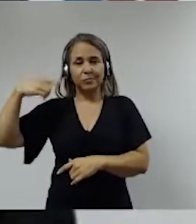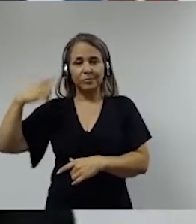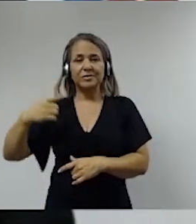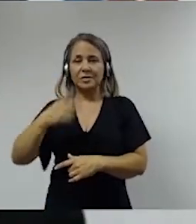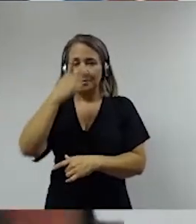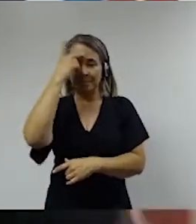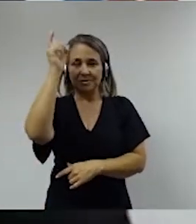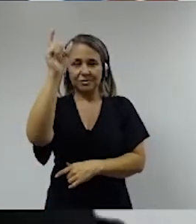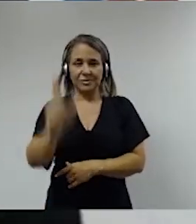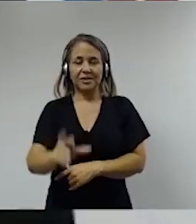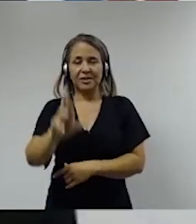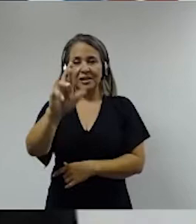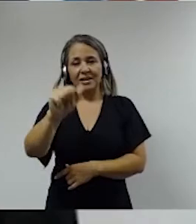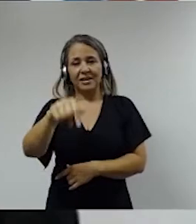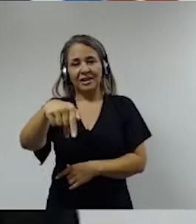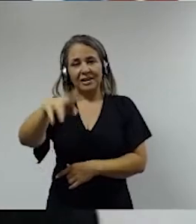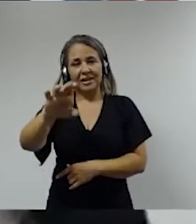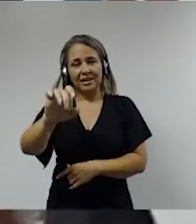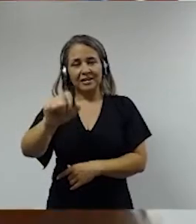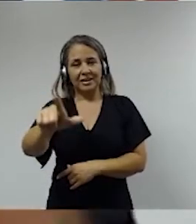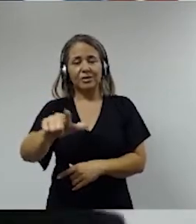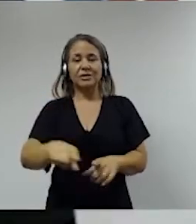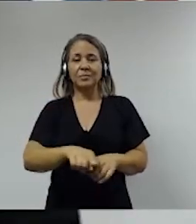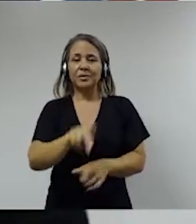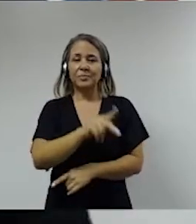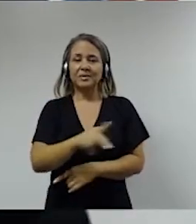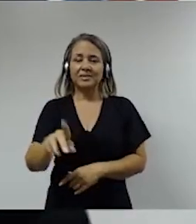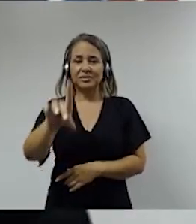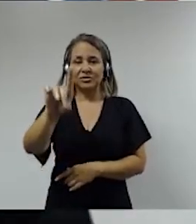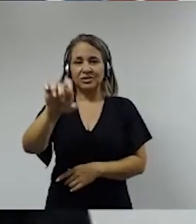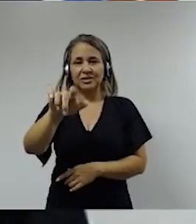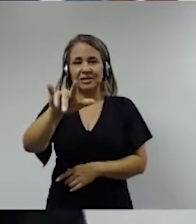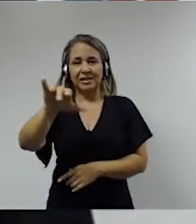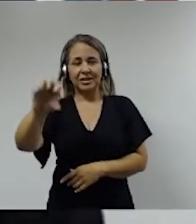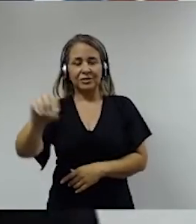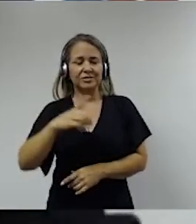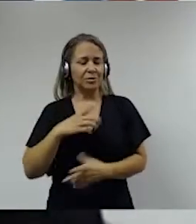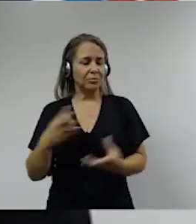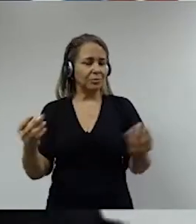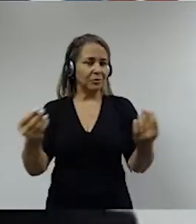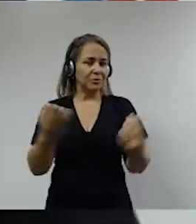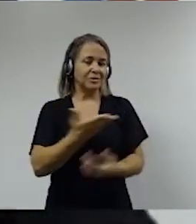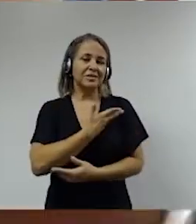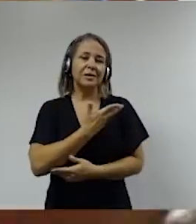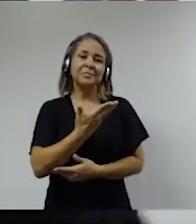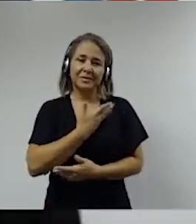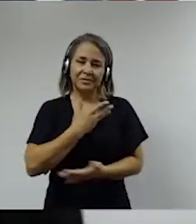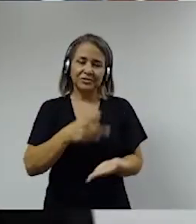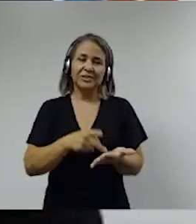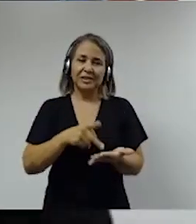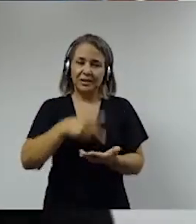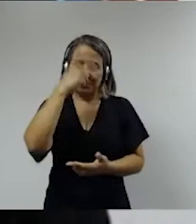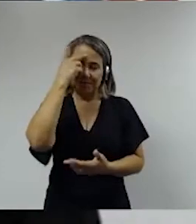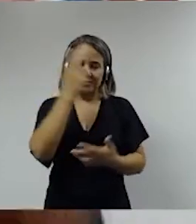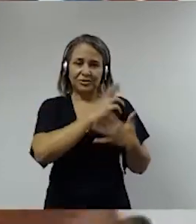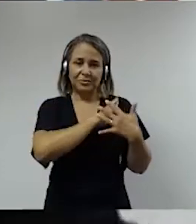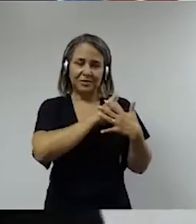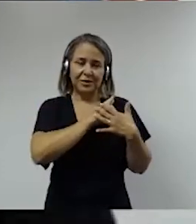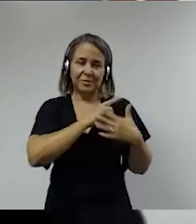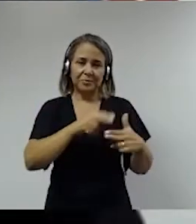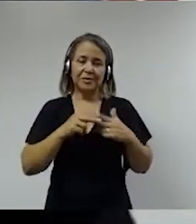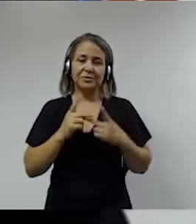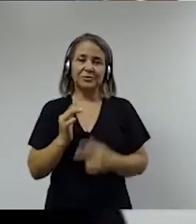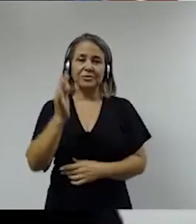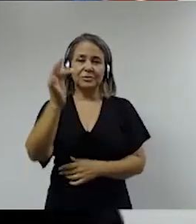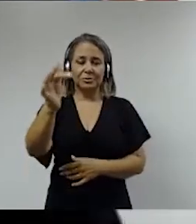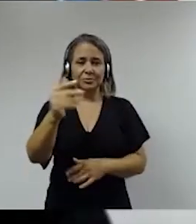os cumprimentos ao presidente Délio. Brasília é uma cidade que temos aí grandes amigos e, sem dúvida nenhuma, responsável pelo destino da nação. Com a